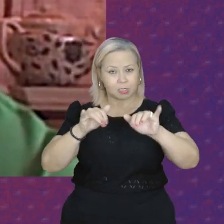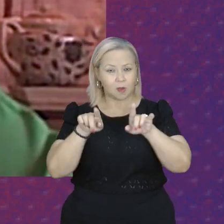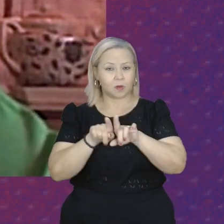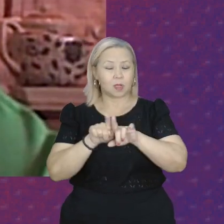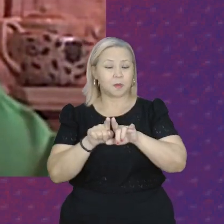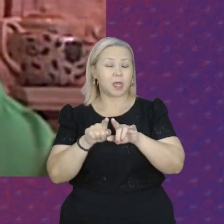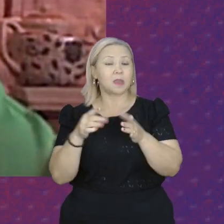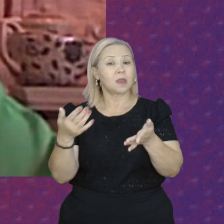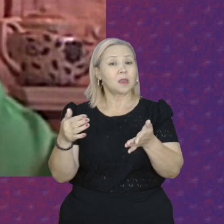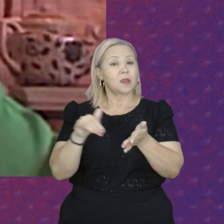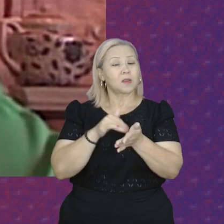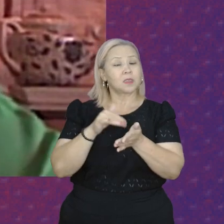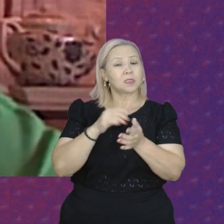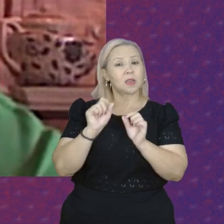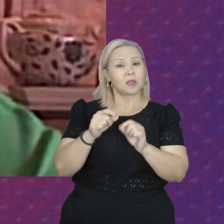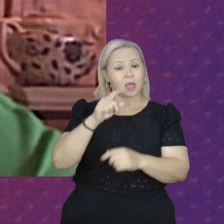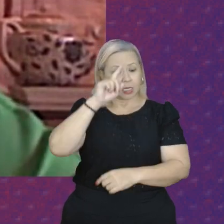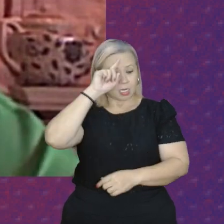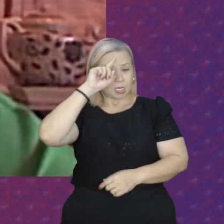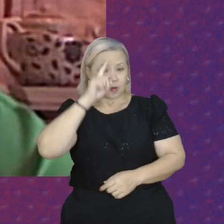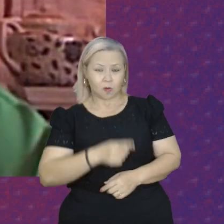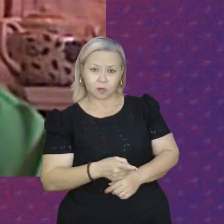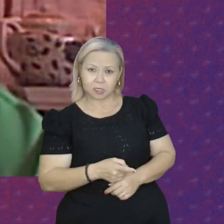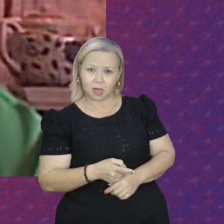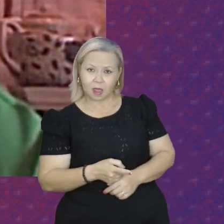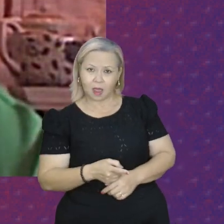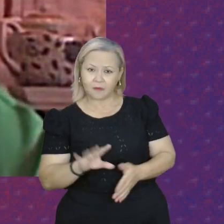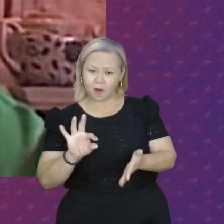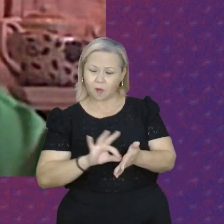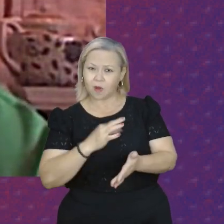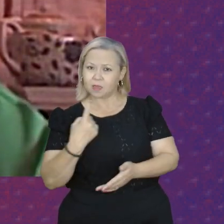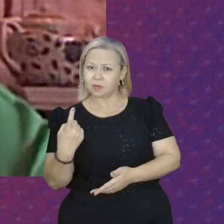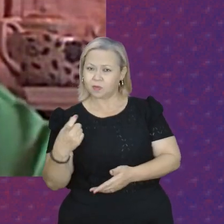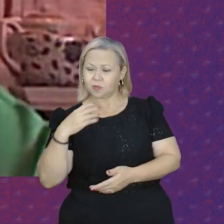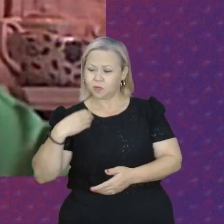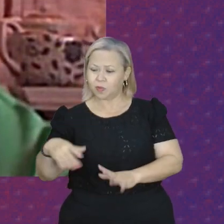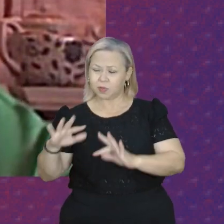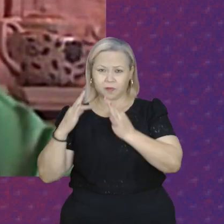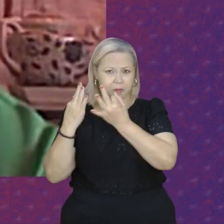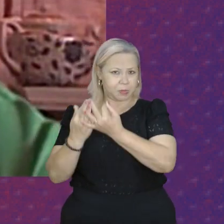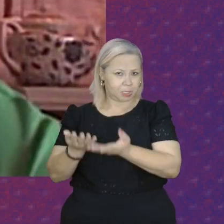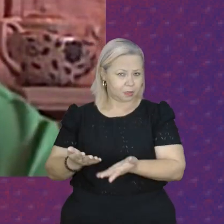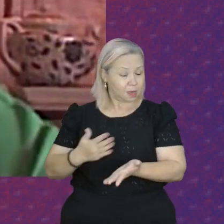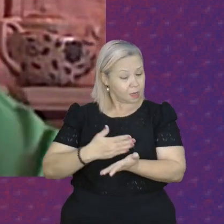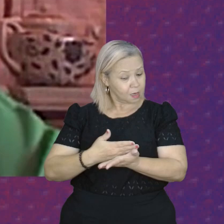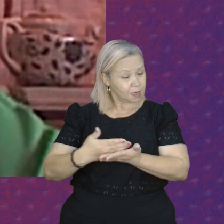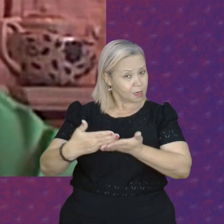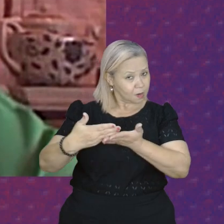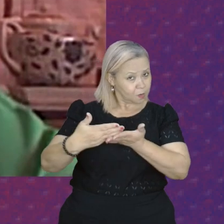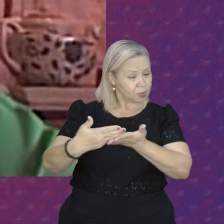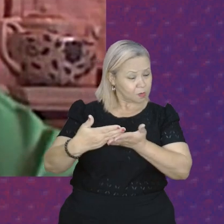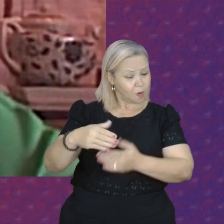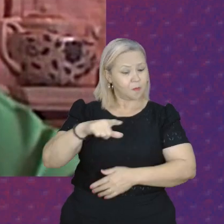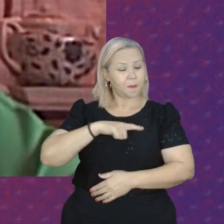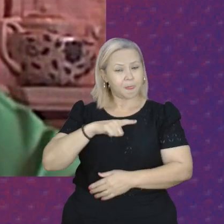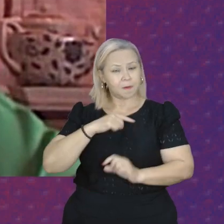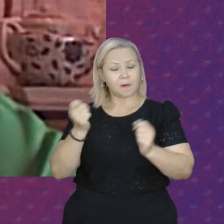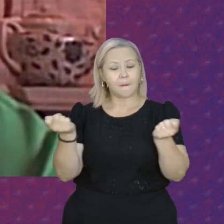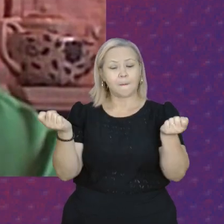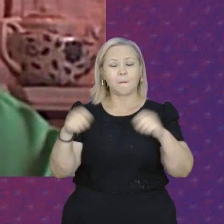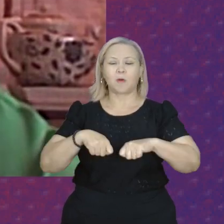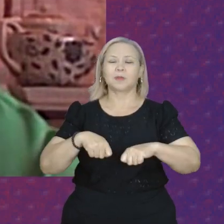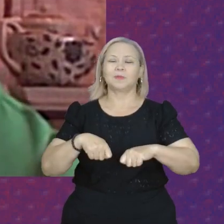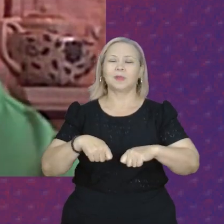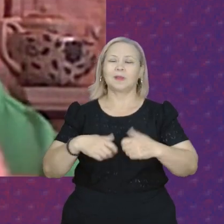uma secretaria que coordenava o cadastro único e o Bolsa Família. E a partir daí, né, nós tivemos a